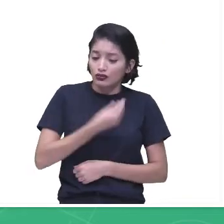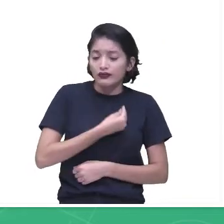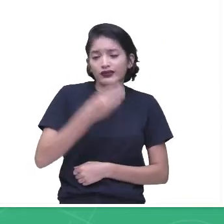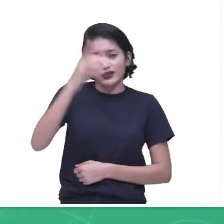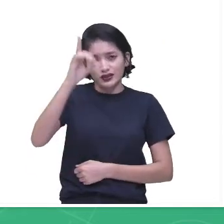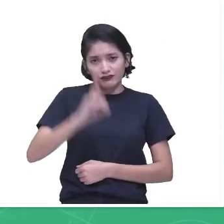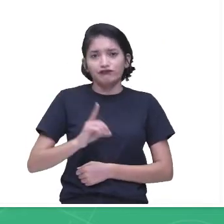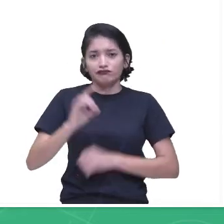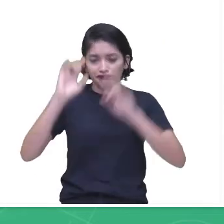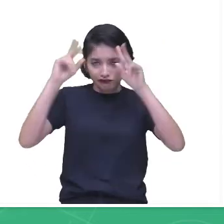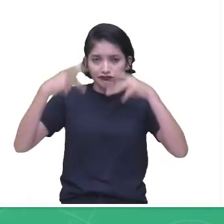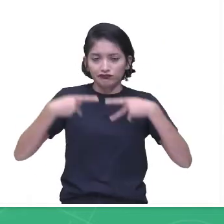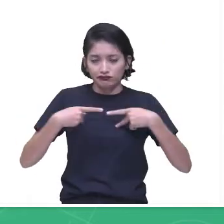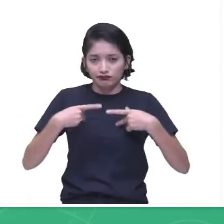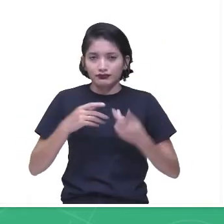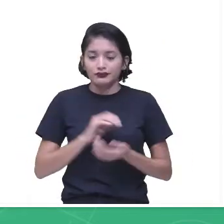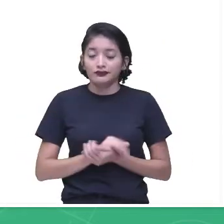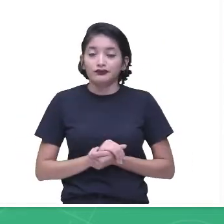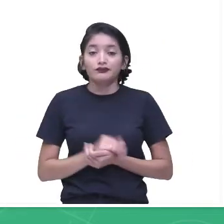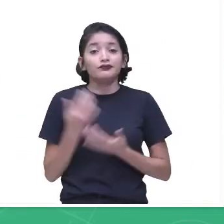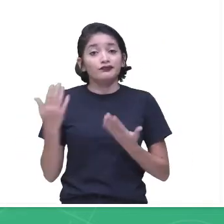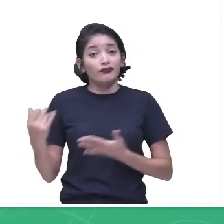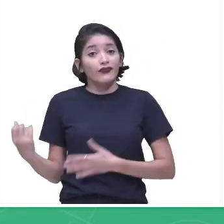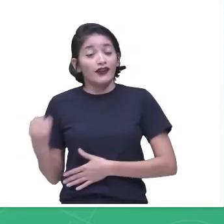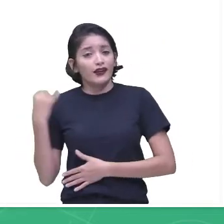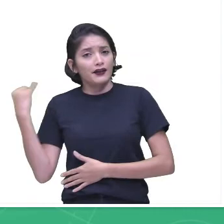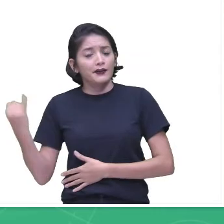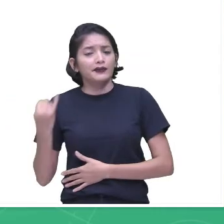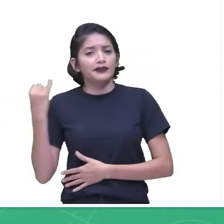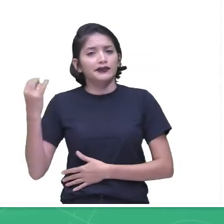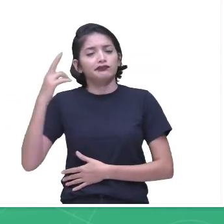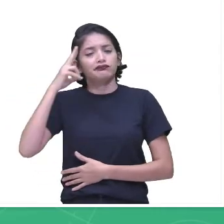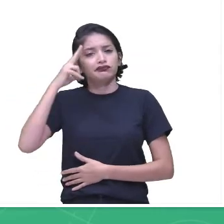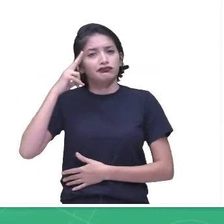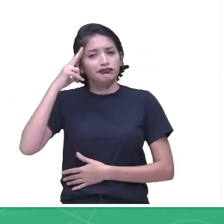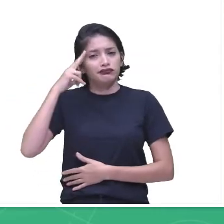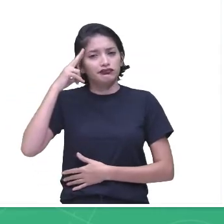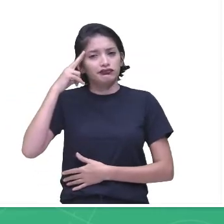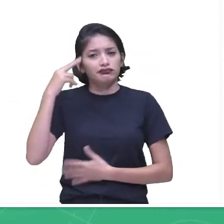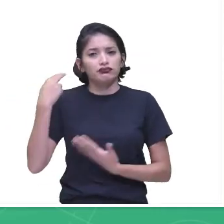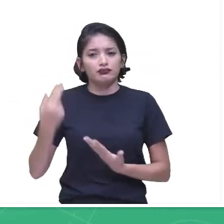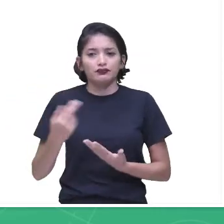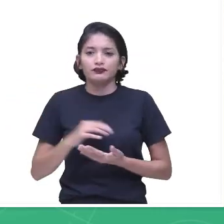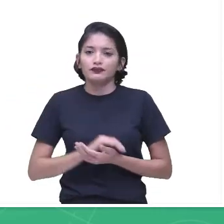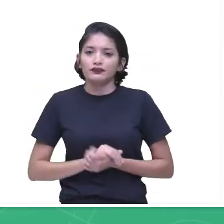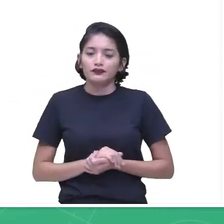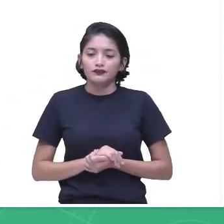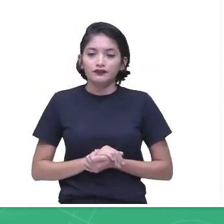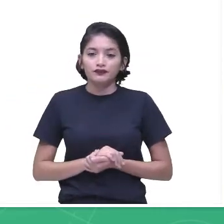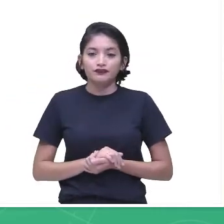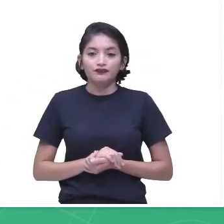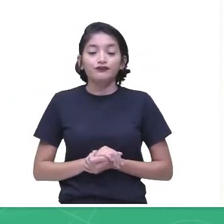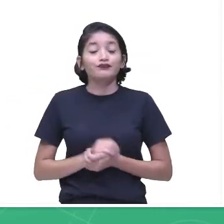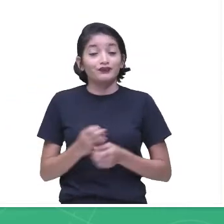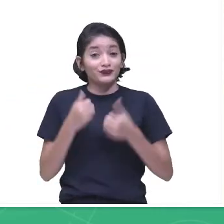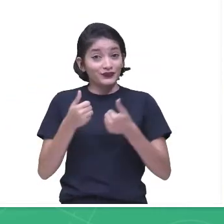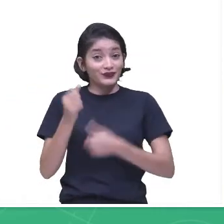né? Então, é importante que a gente reflita isso hoje, não é isso? Muito bem.